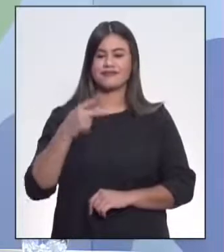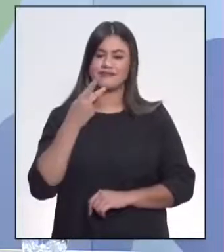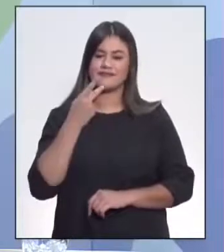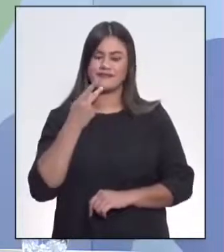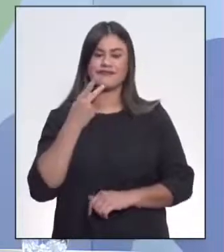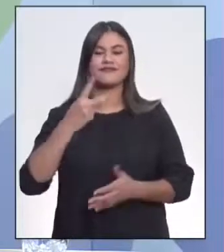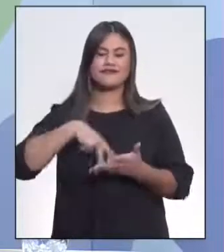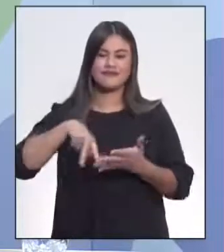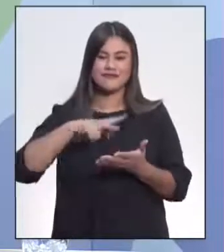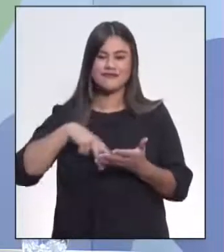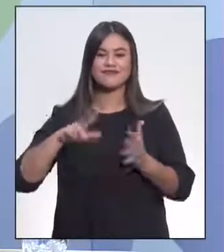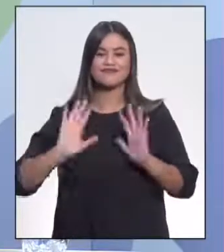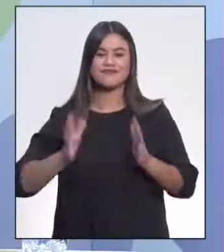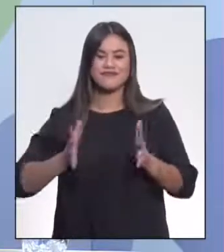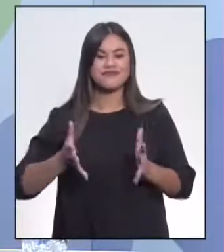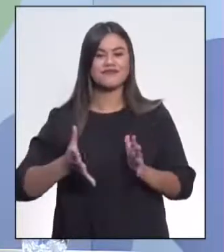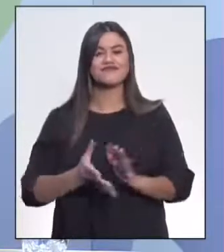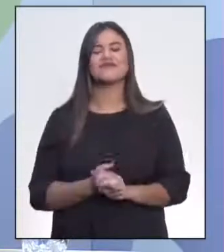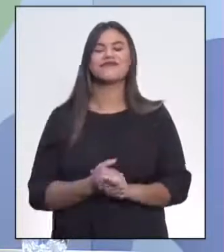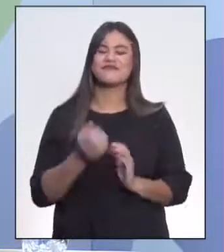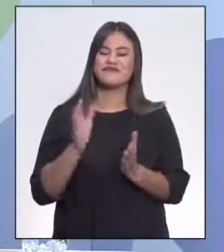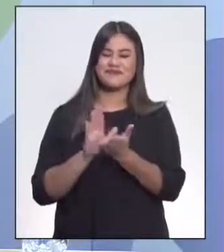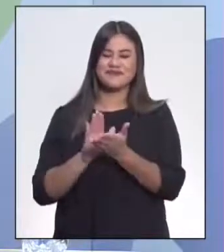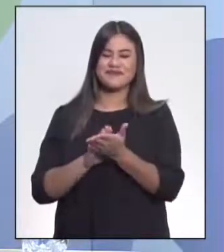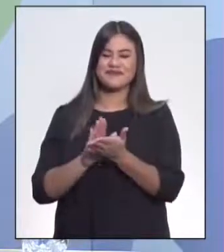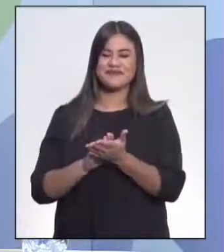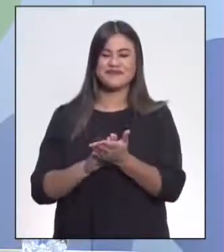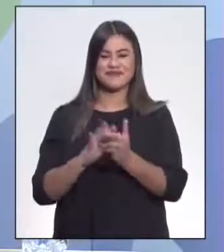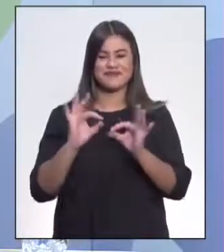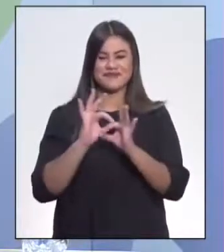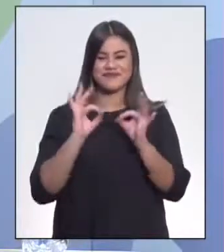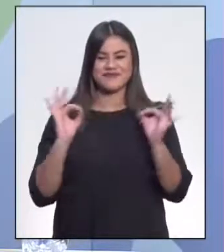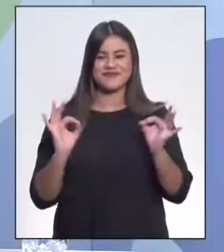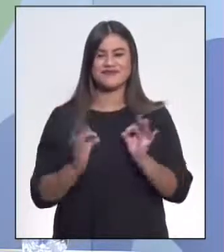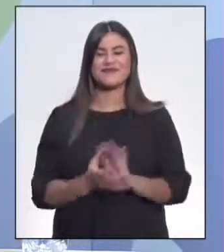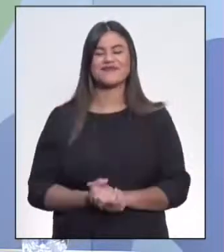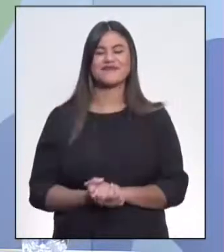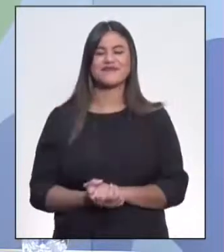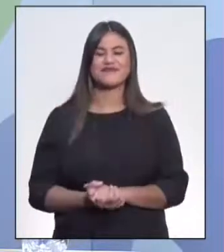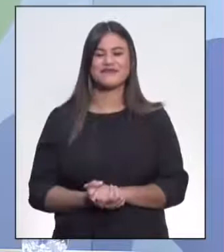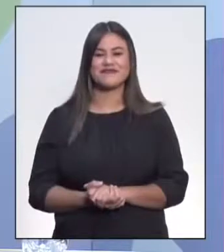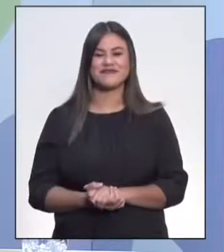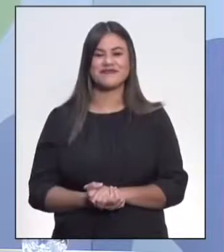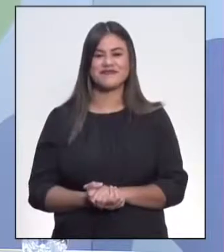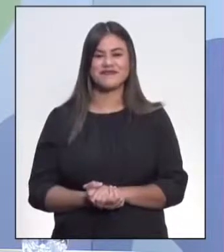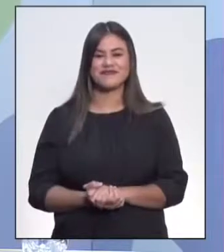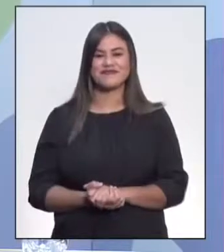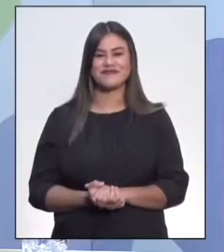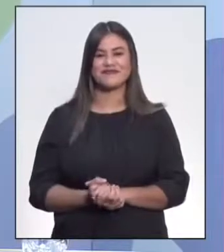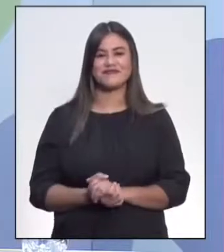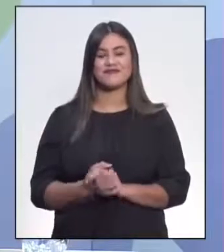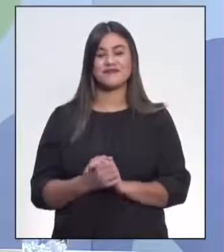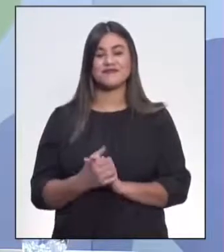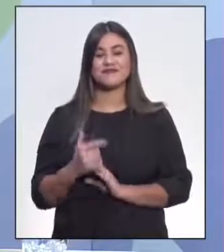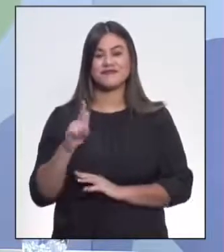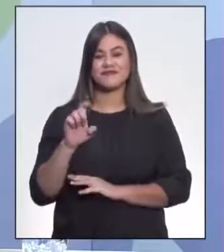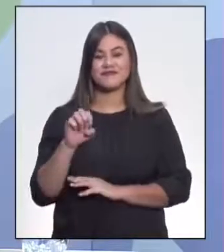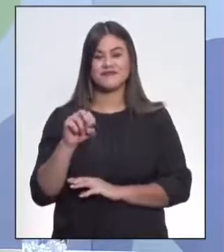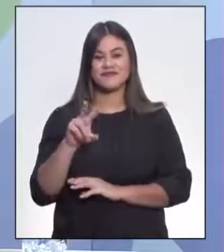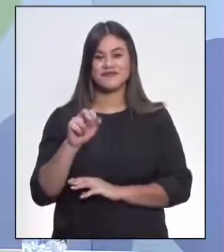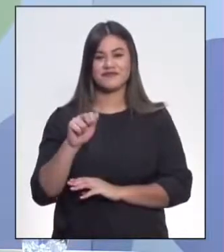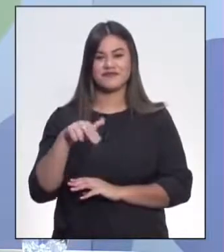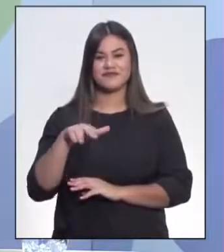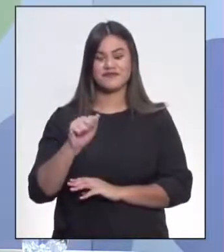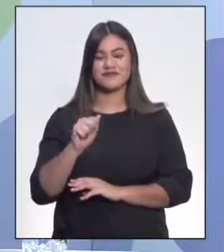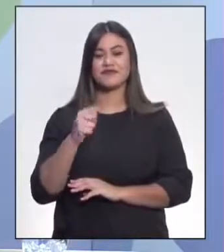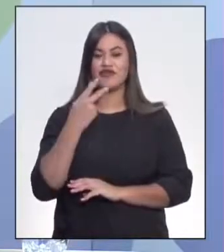uma ukulele, né? Parabéns, Evelyn. Interessante, né? Olha só. E a Giovana citou os 3 planos,